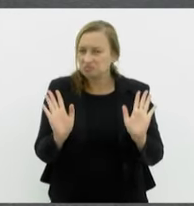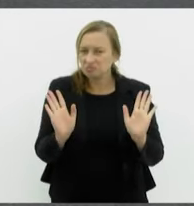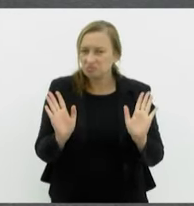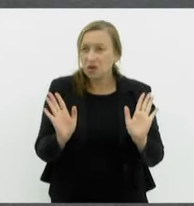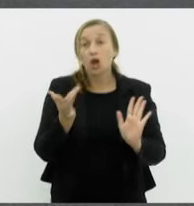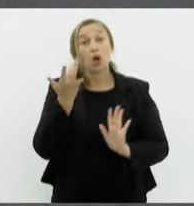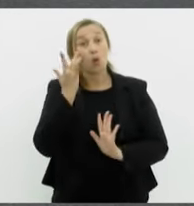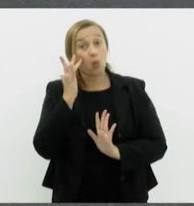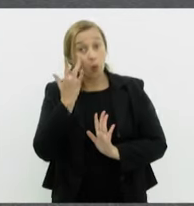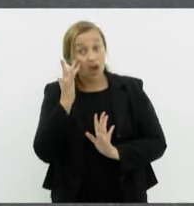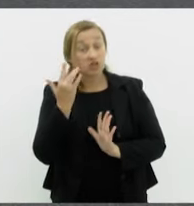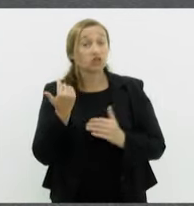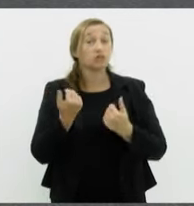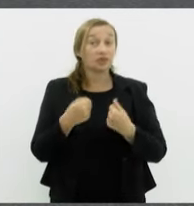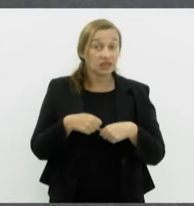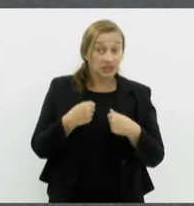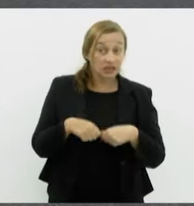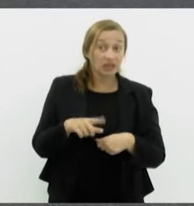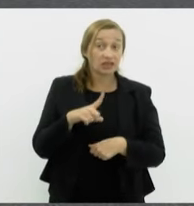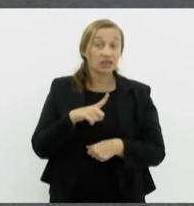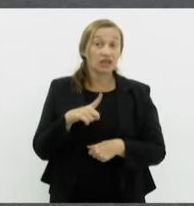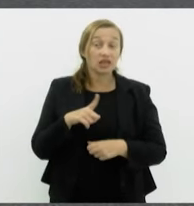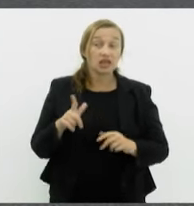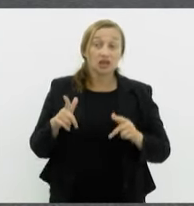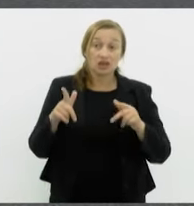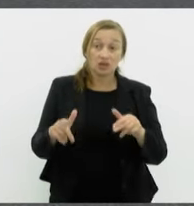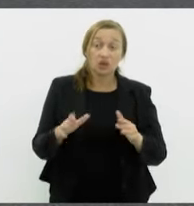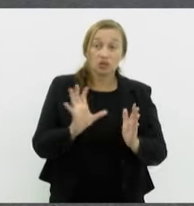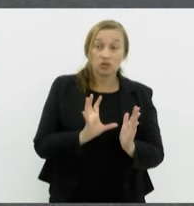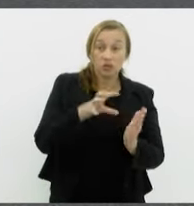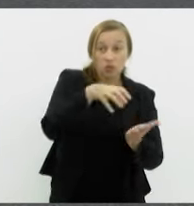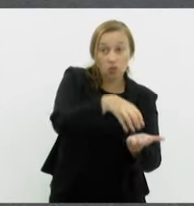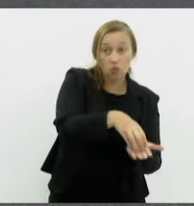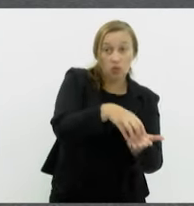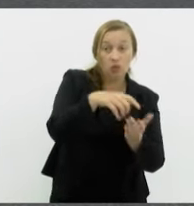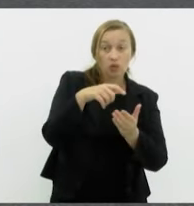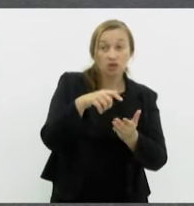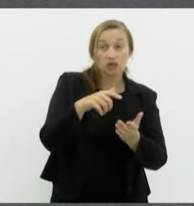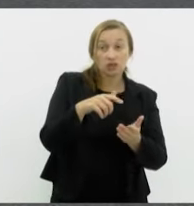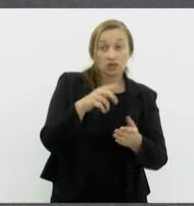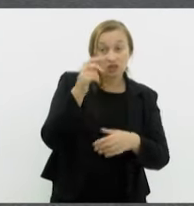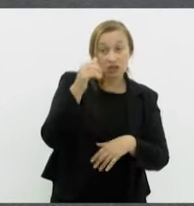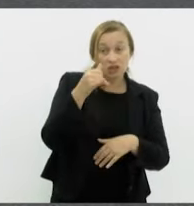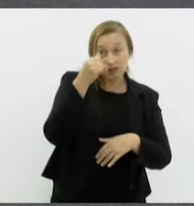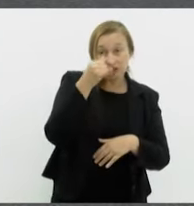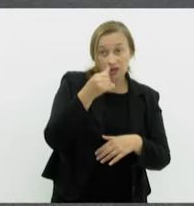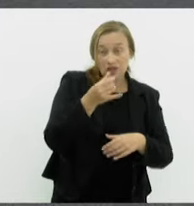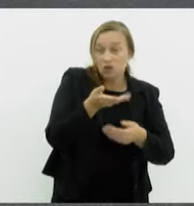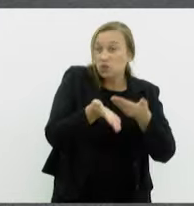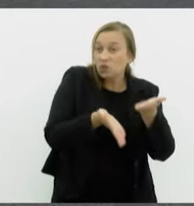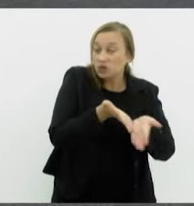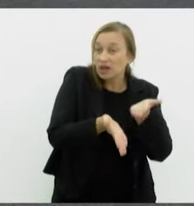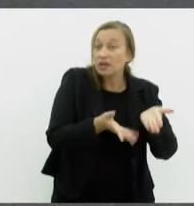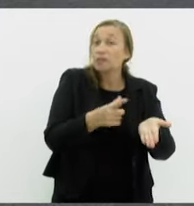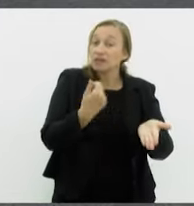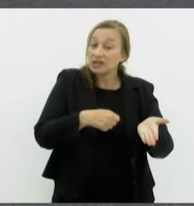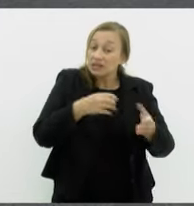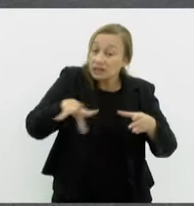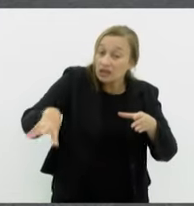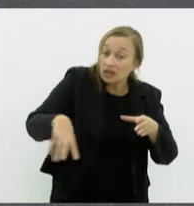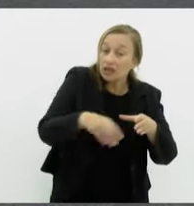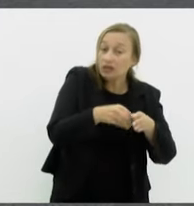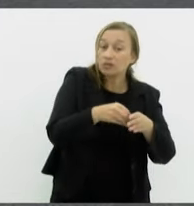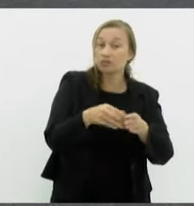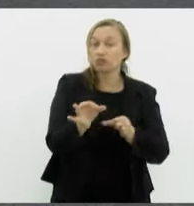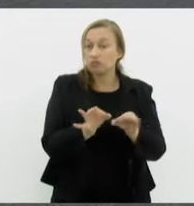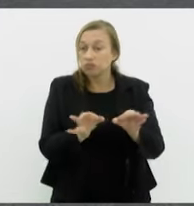acho que aí teria que ter, como no caso das unidades de conservação, a implementação desse plano de mitigação. Porque um